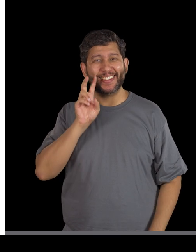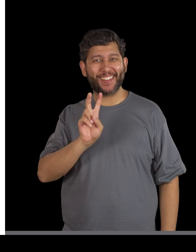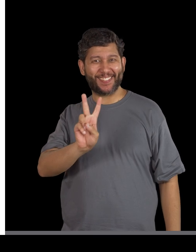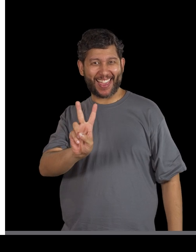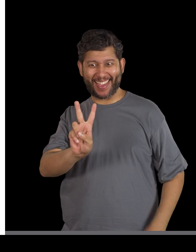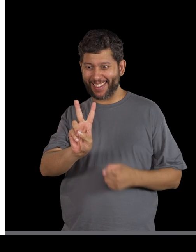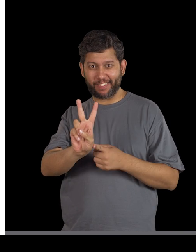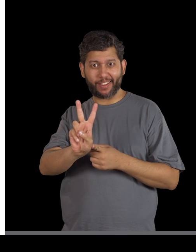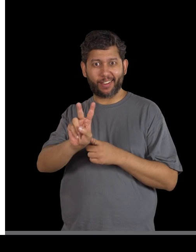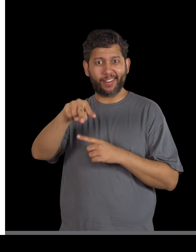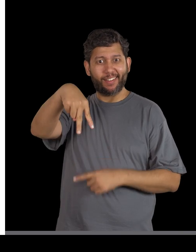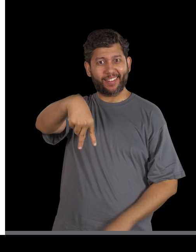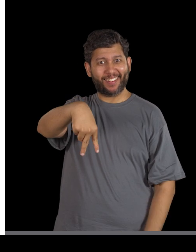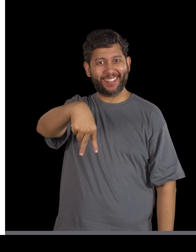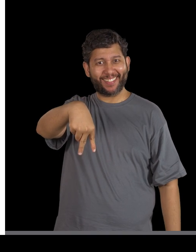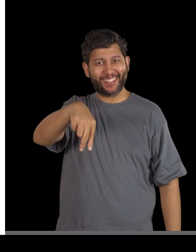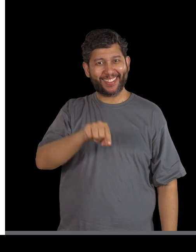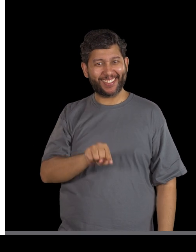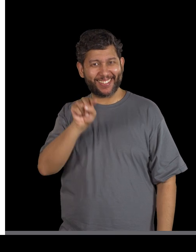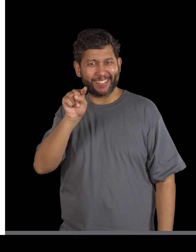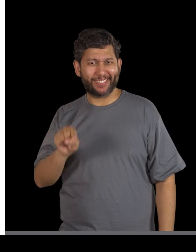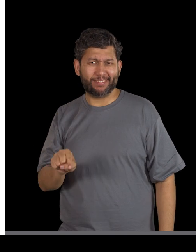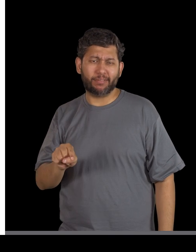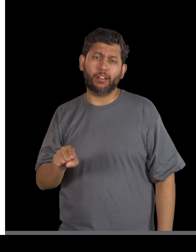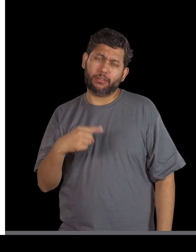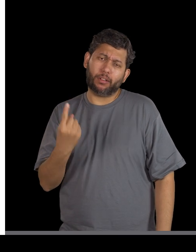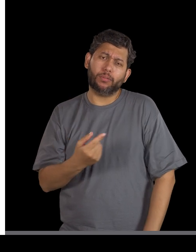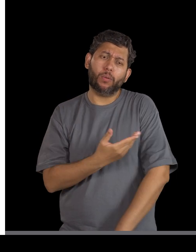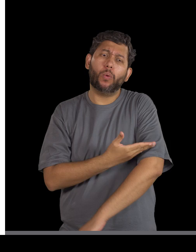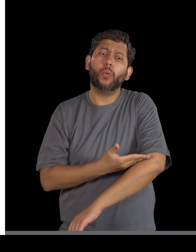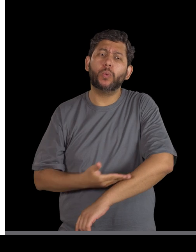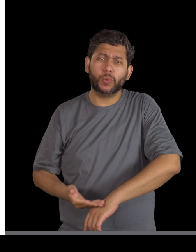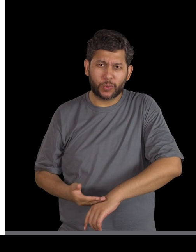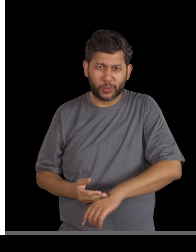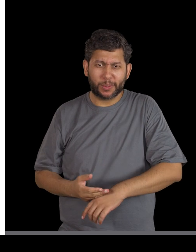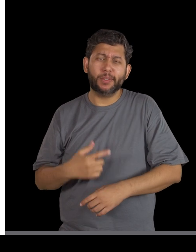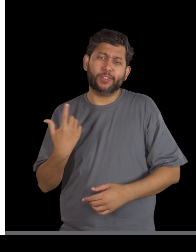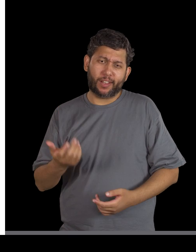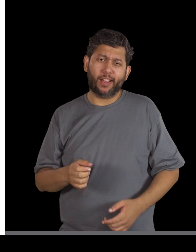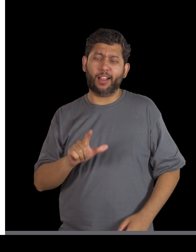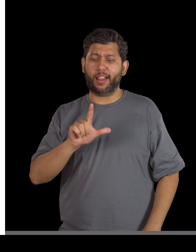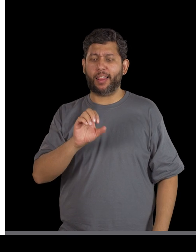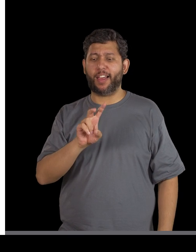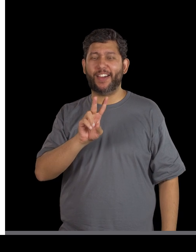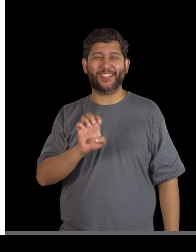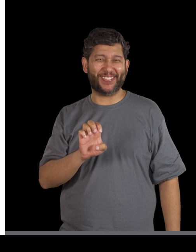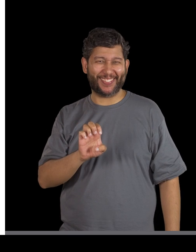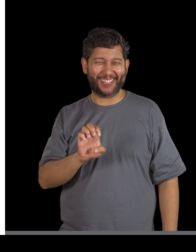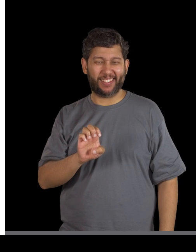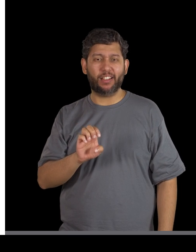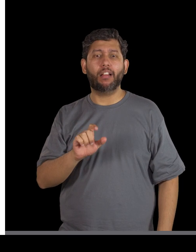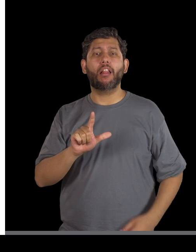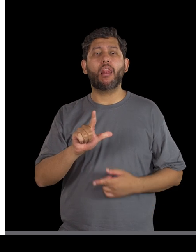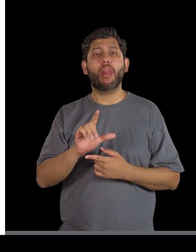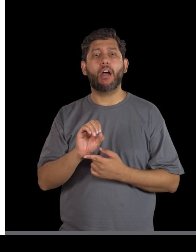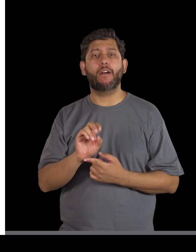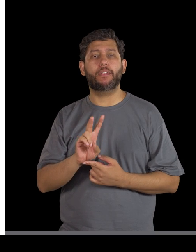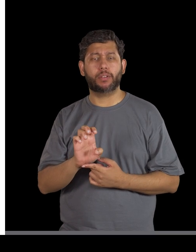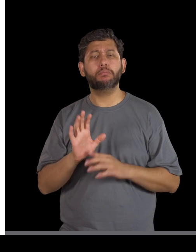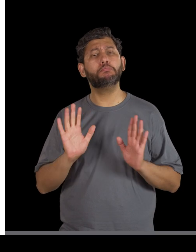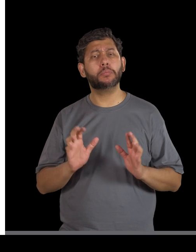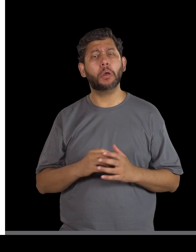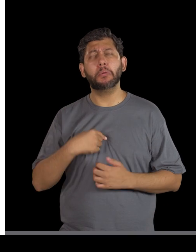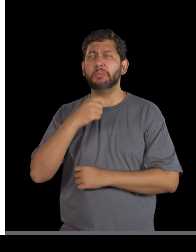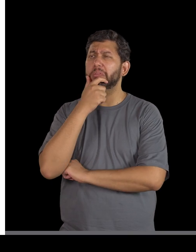é esse V de cabeça para baixo, que é aquela fácil pra gente também, que é a de love. Love. E aí você pode estar pensando